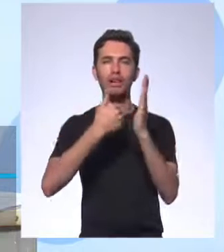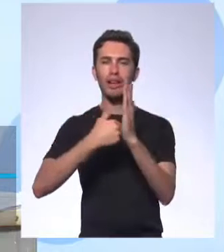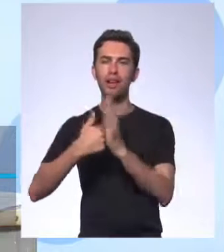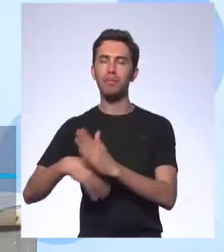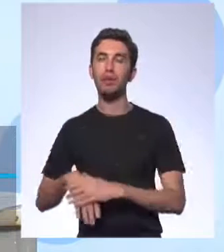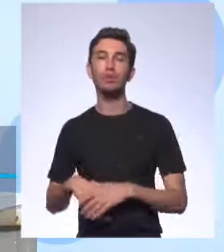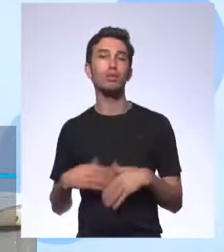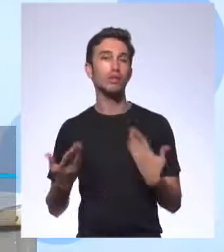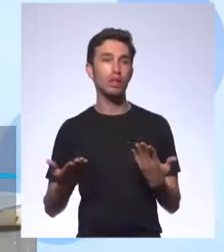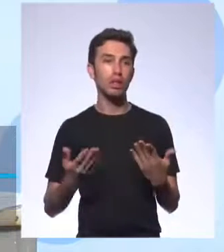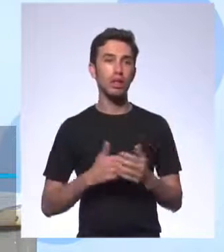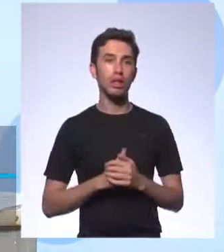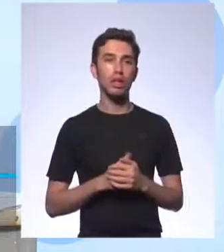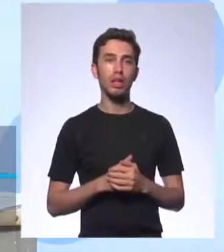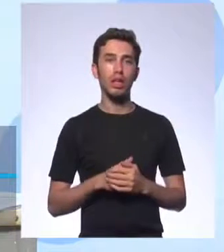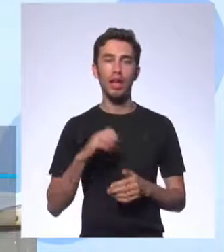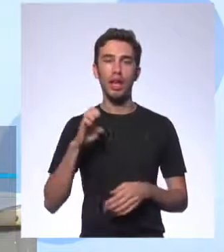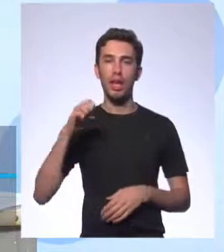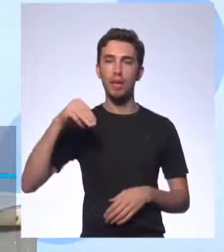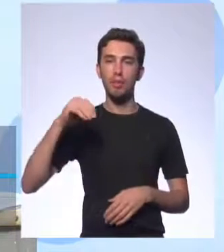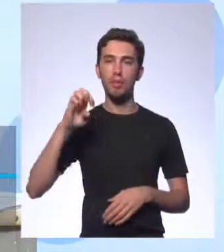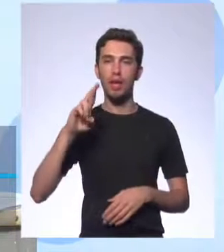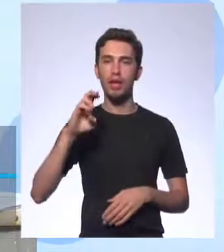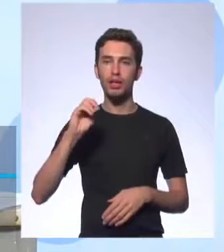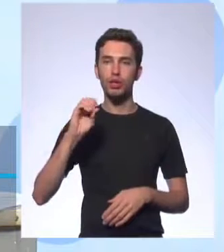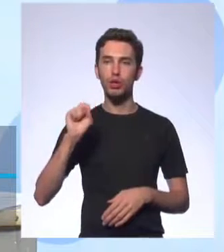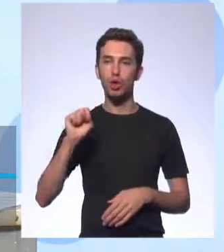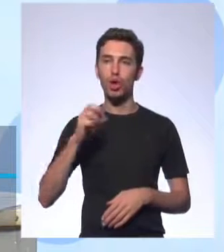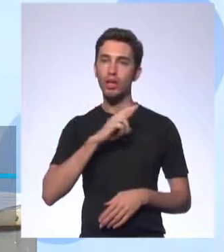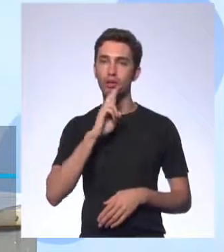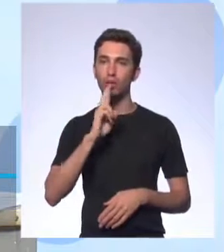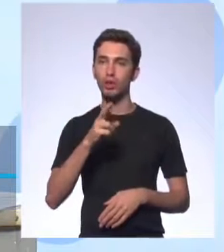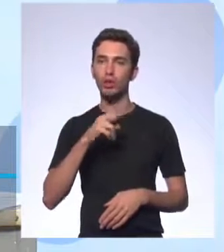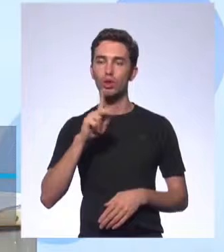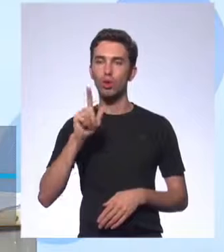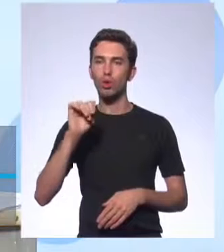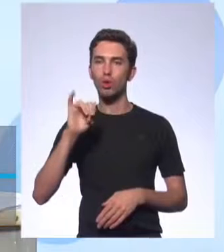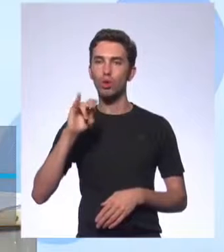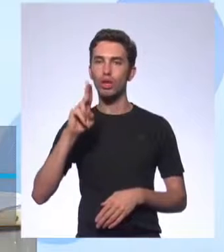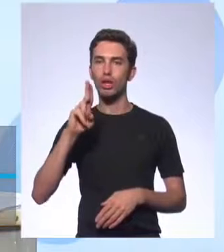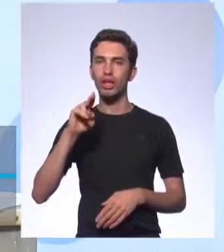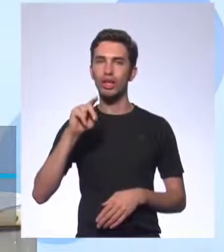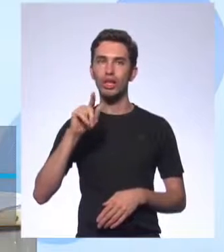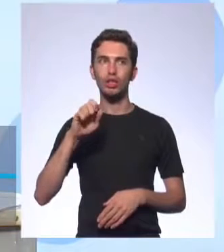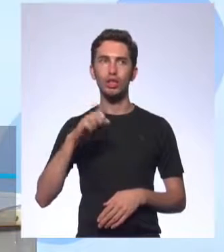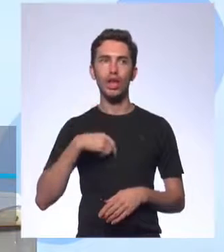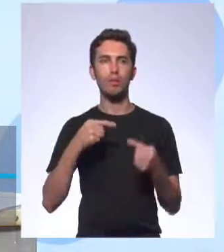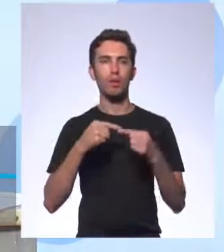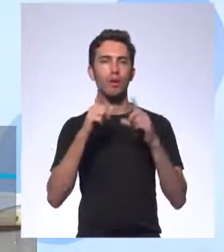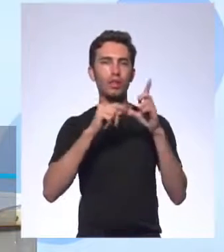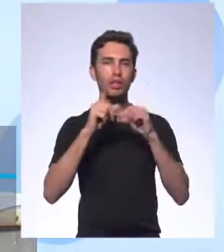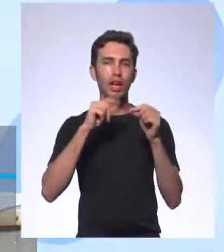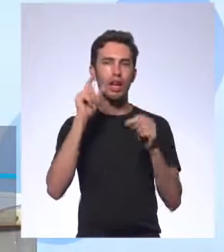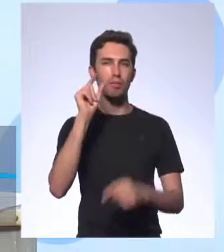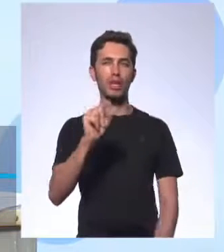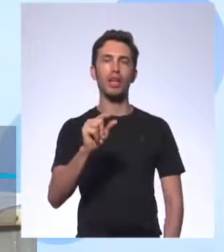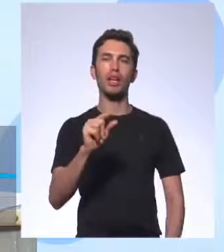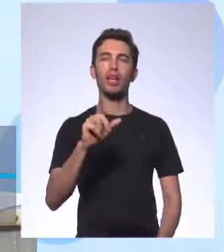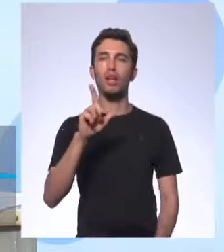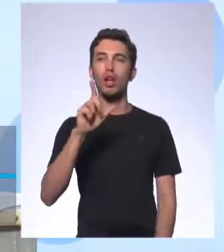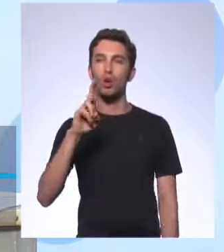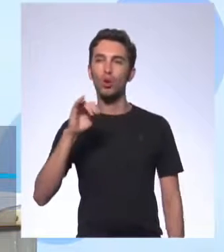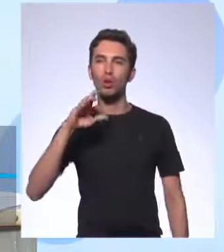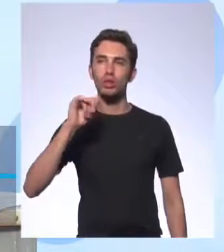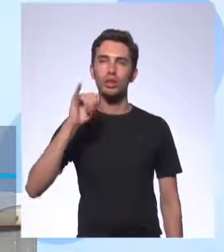Emerson, pôs aqui do Luigi, uma estrela pequena. Professora Luciana,